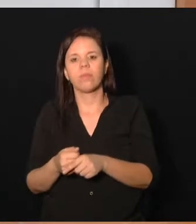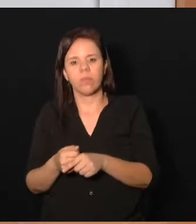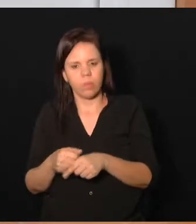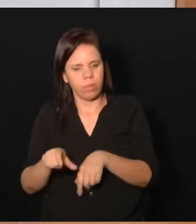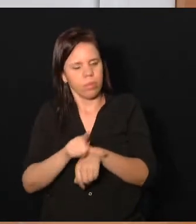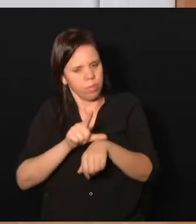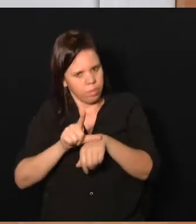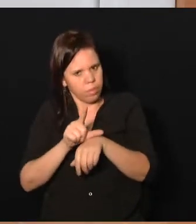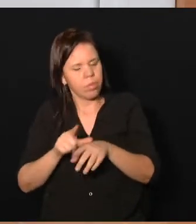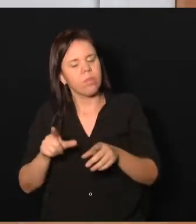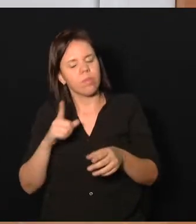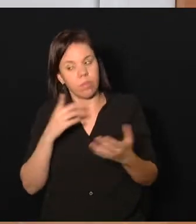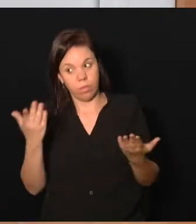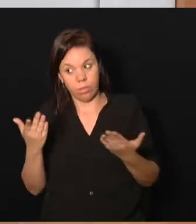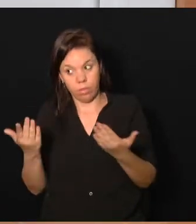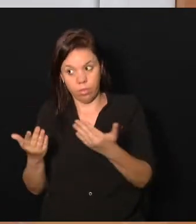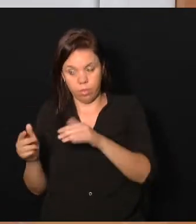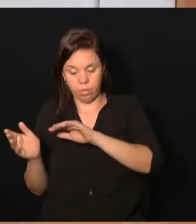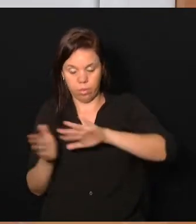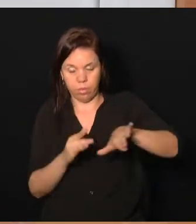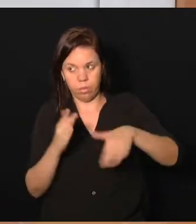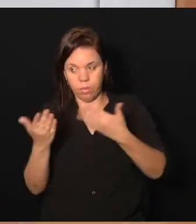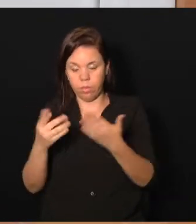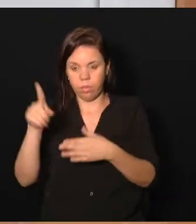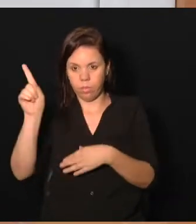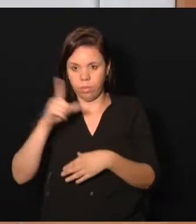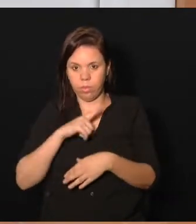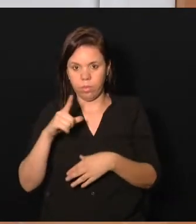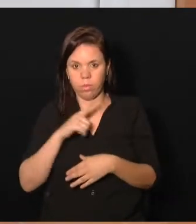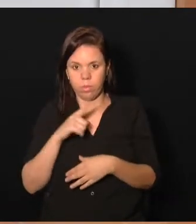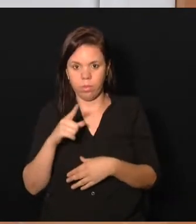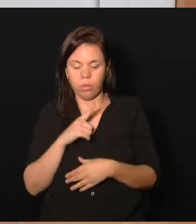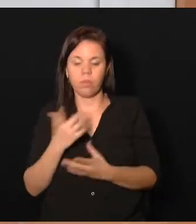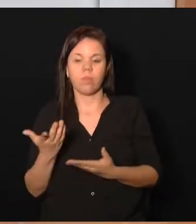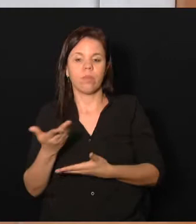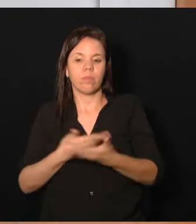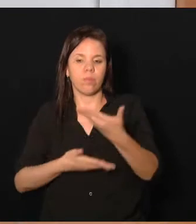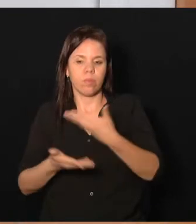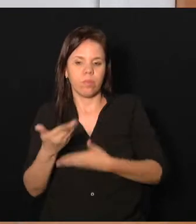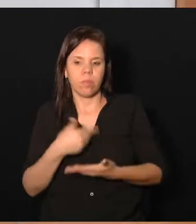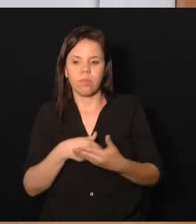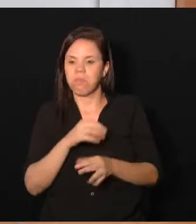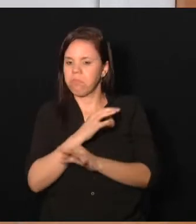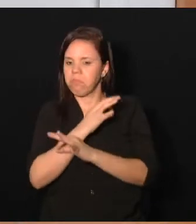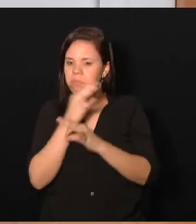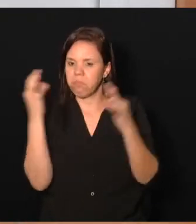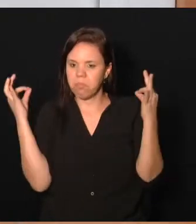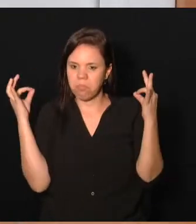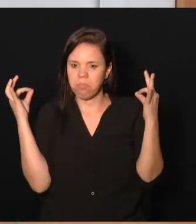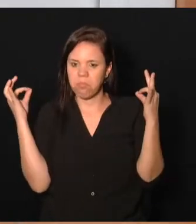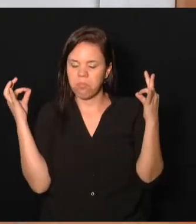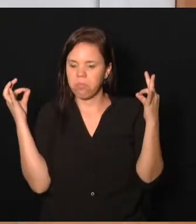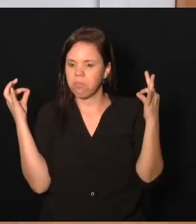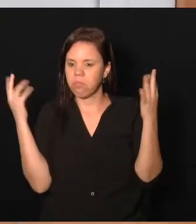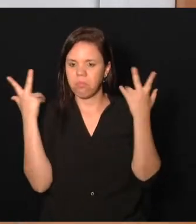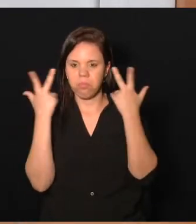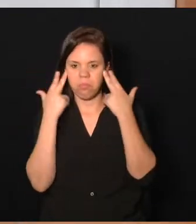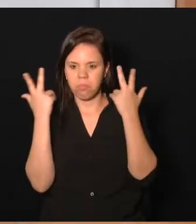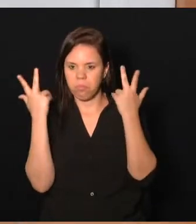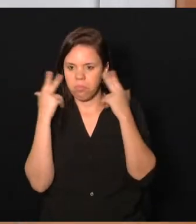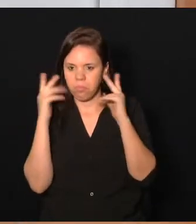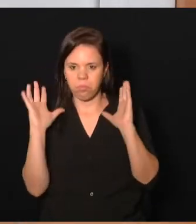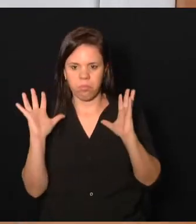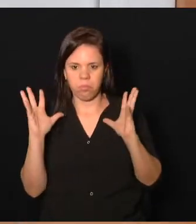lá nós temos, né, José Cláudio Mendes, um relacionamento muito saudável com todos. Nós